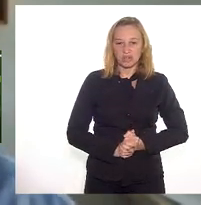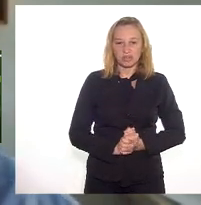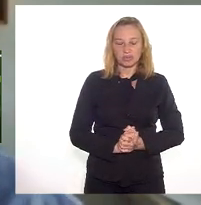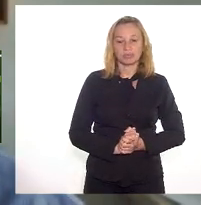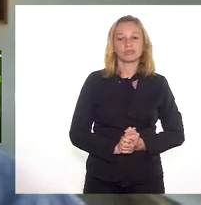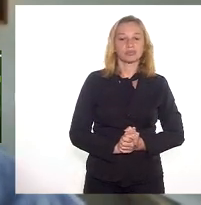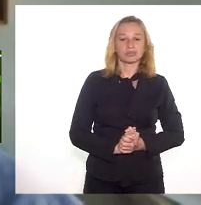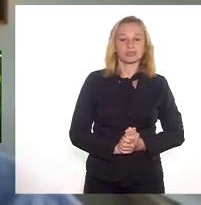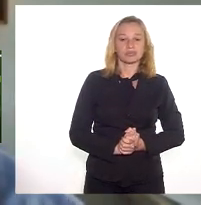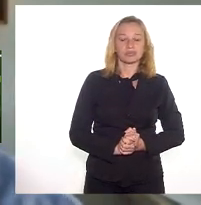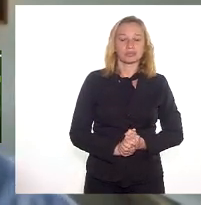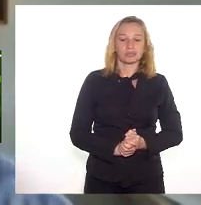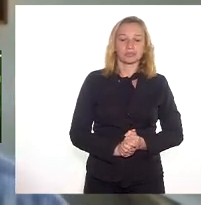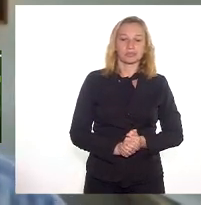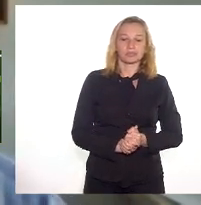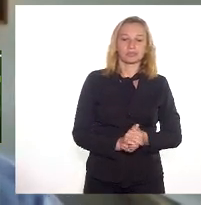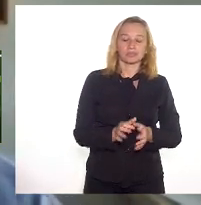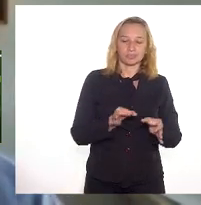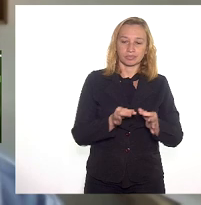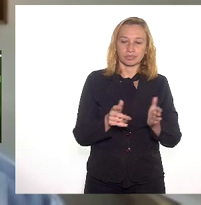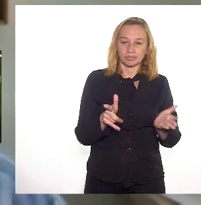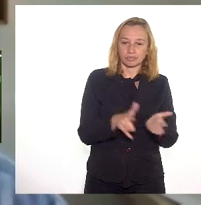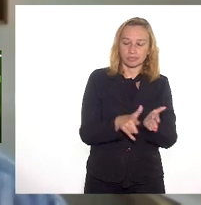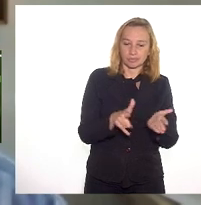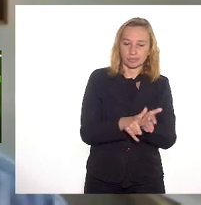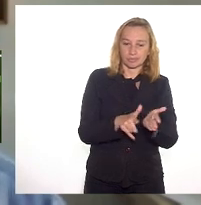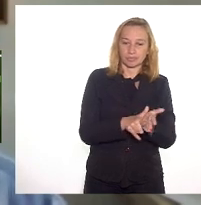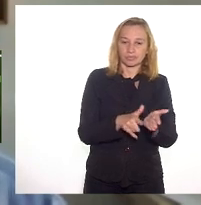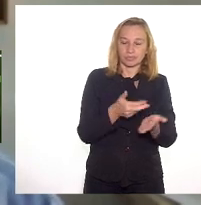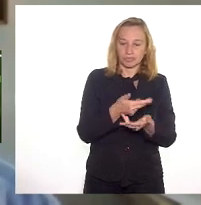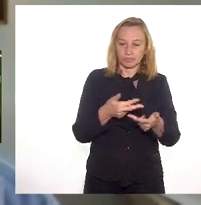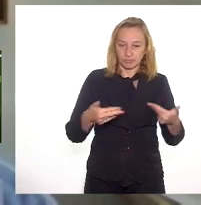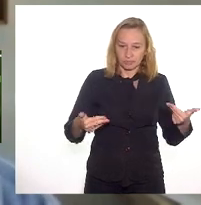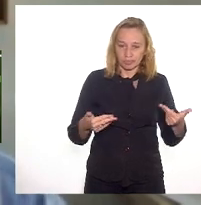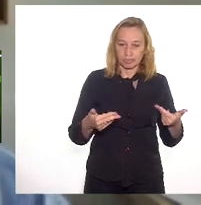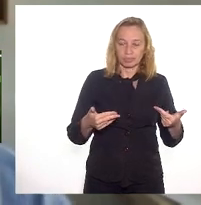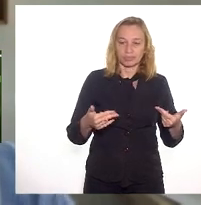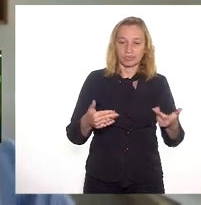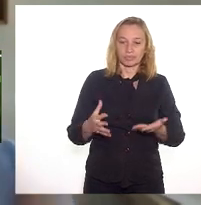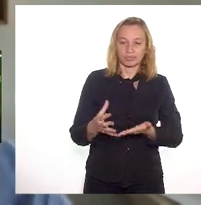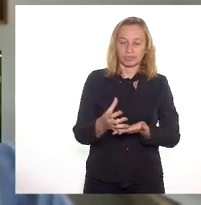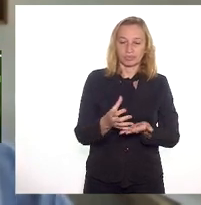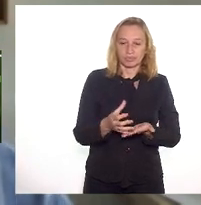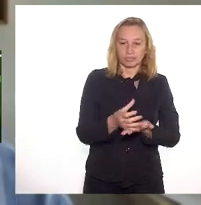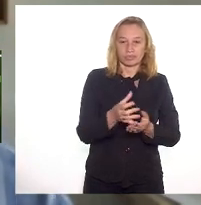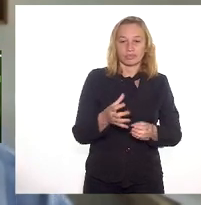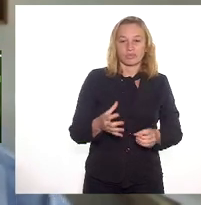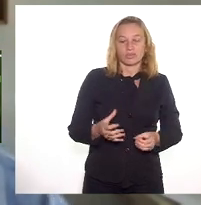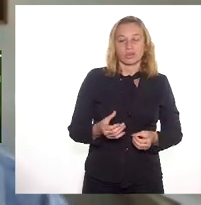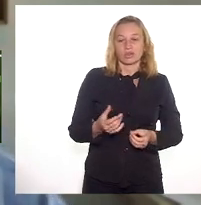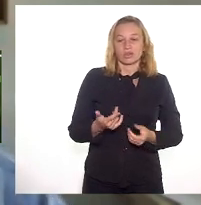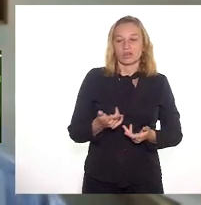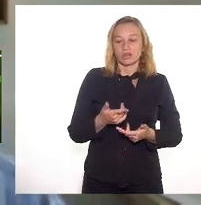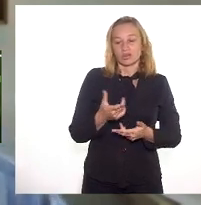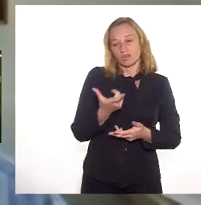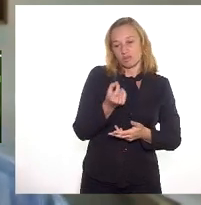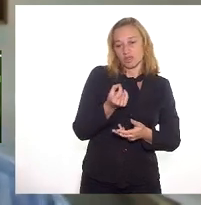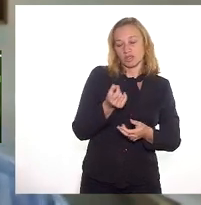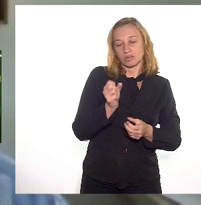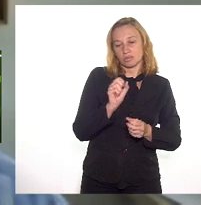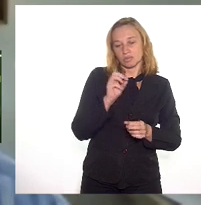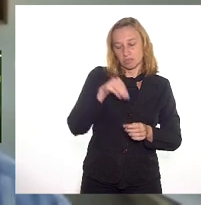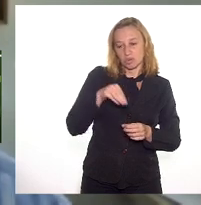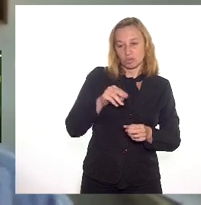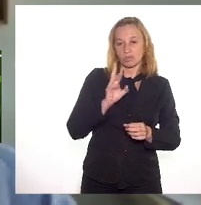quesitos nos papéis pode representar muitos minutos para respondê-los. Então,